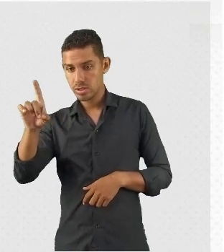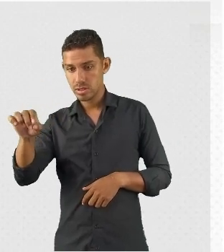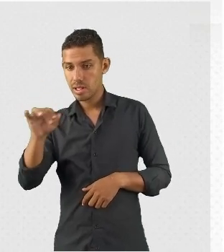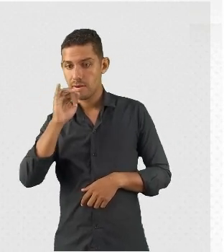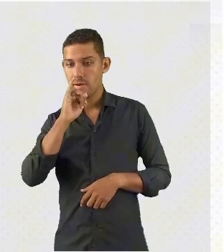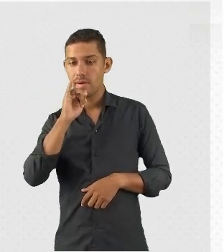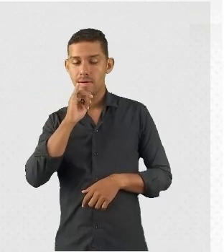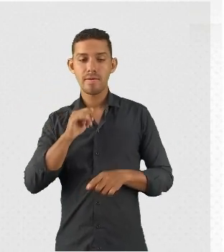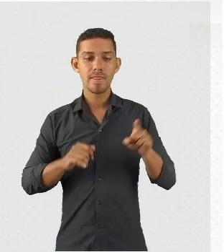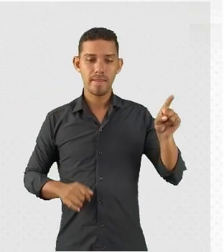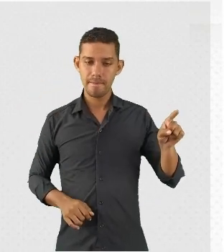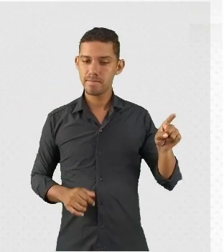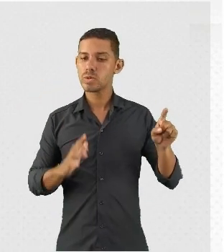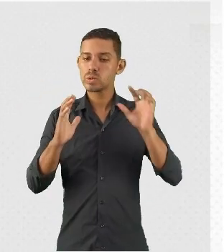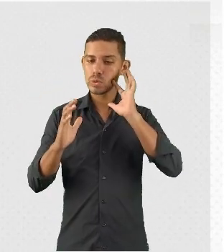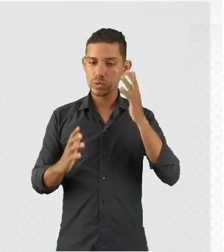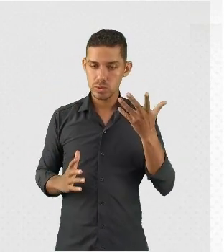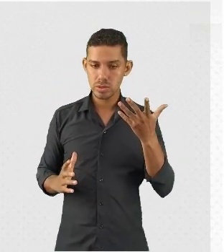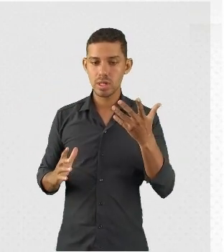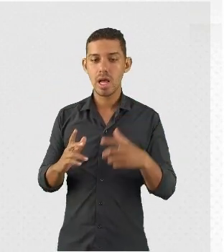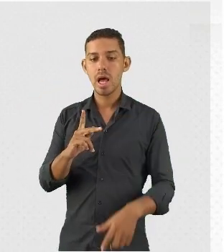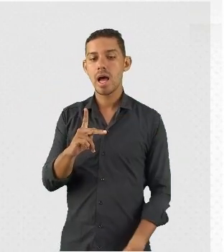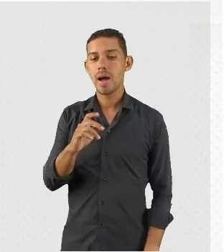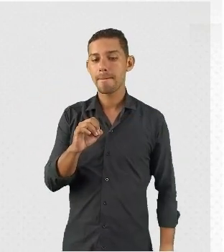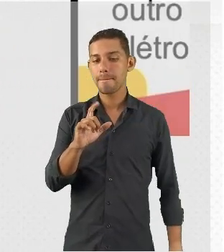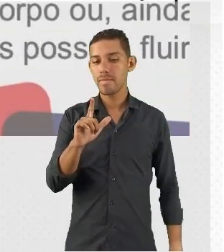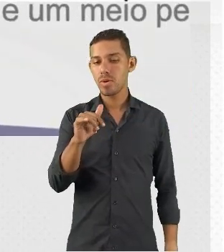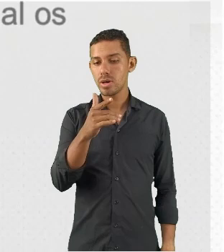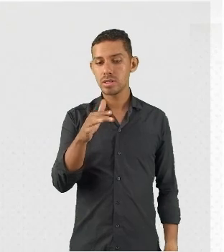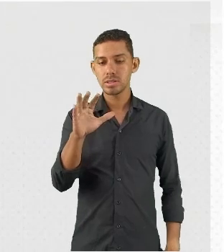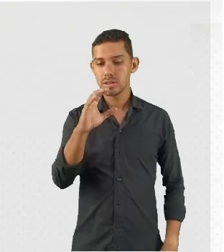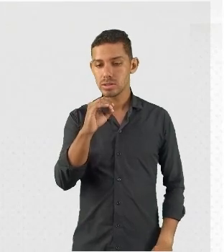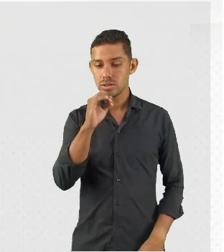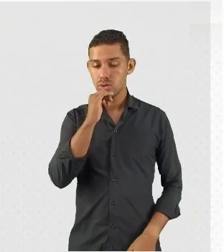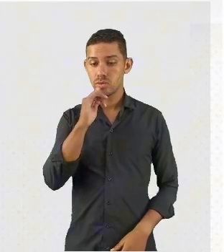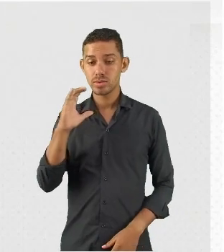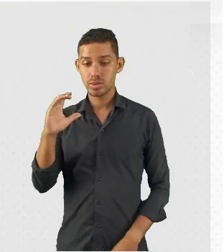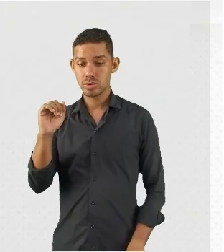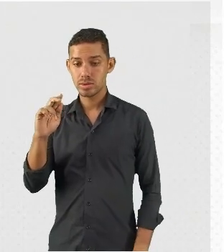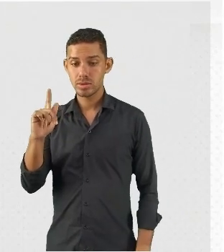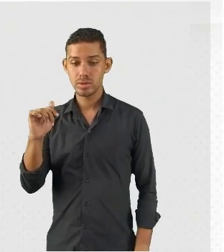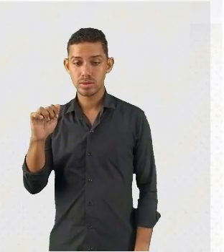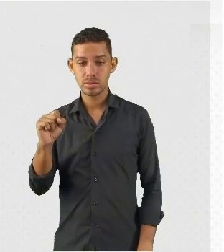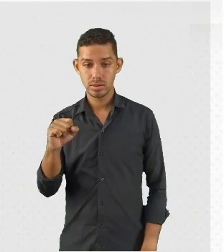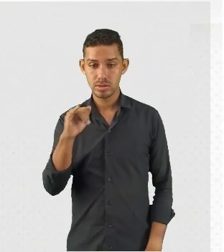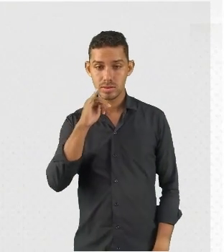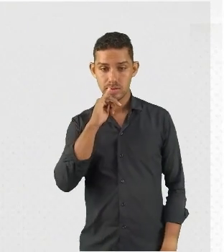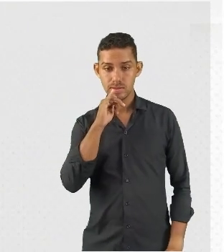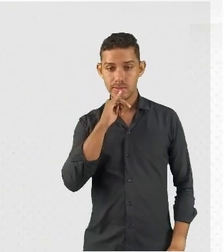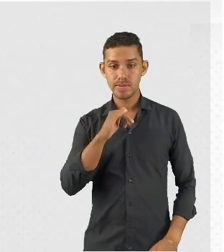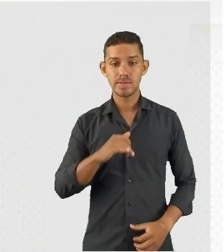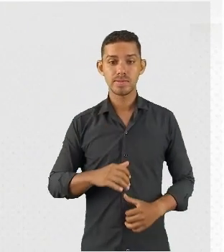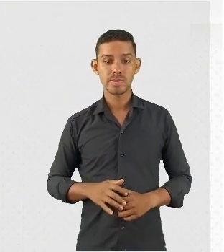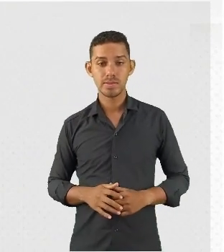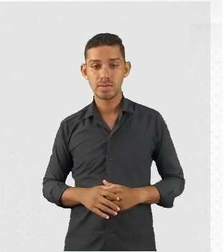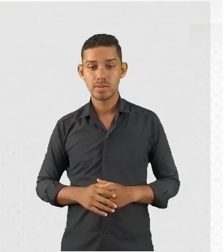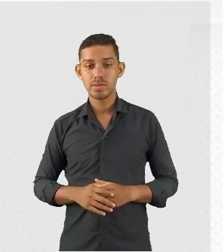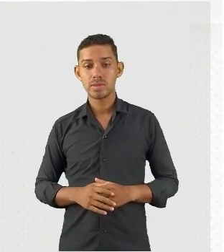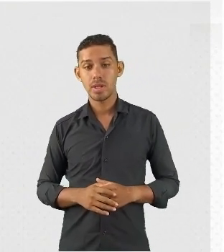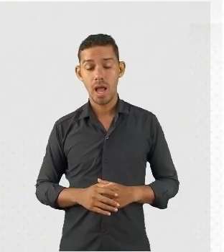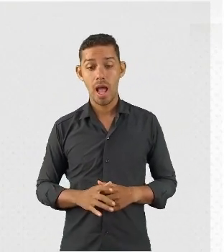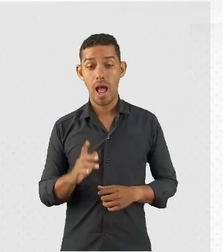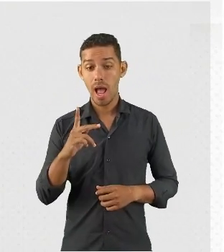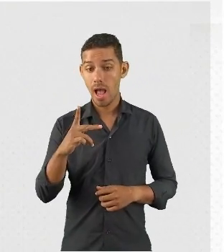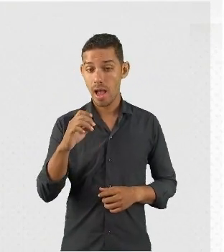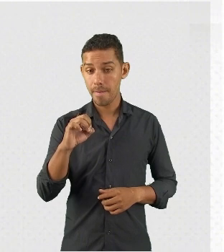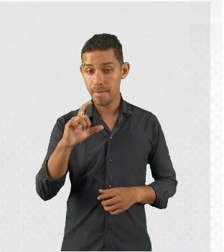a polarização das cargas. Vou explicar. A polarização das cargas nada